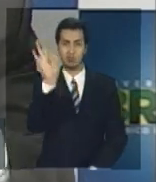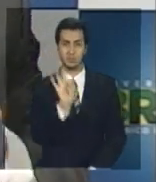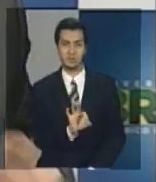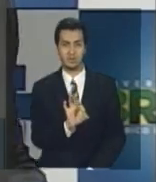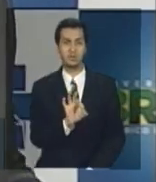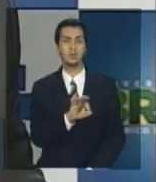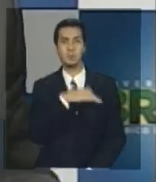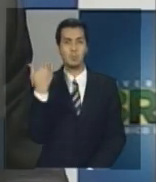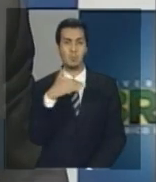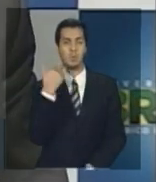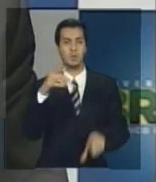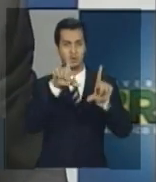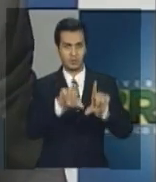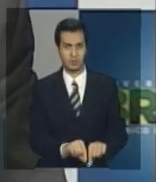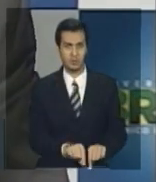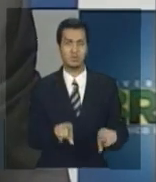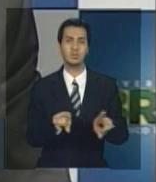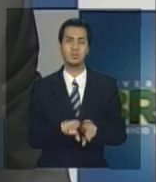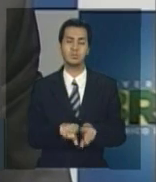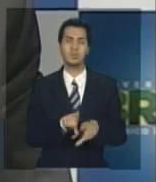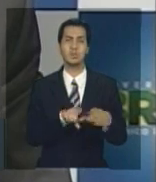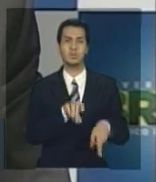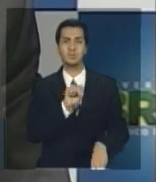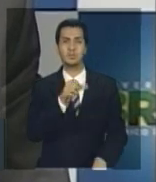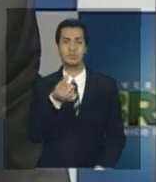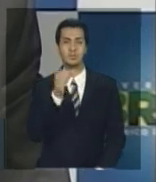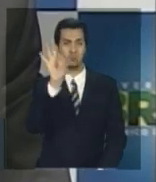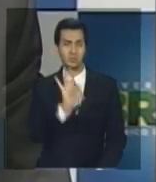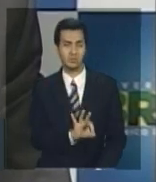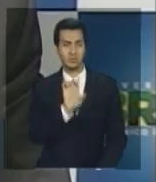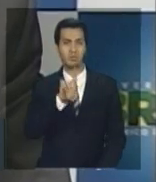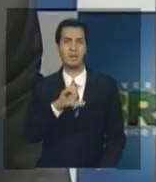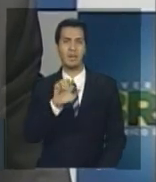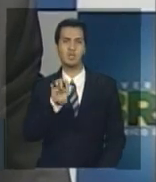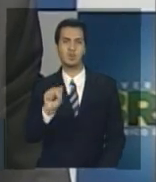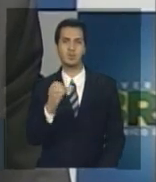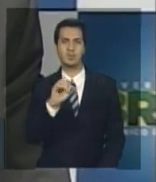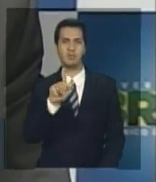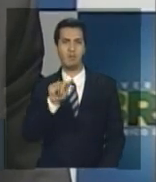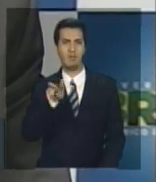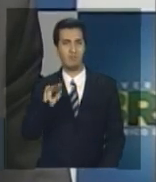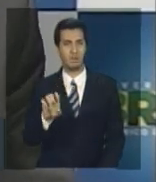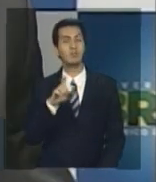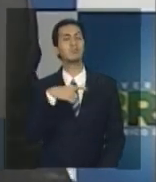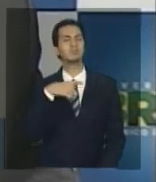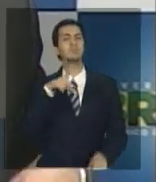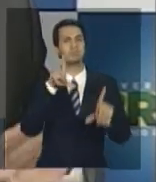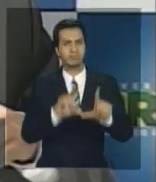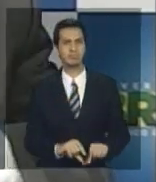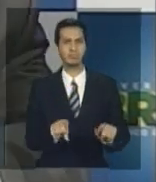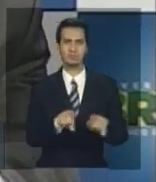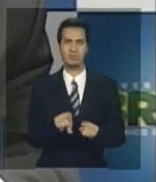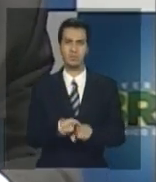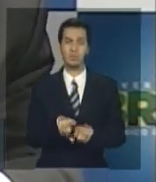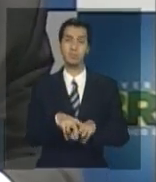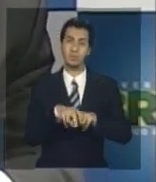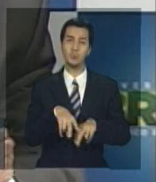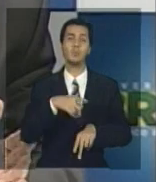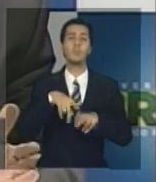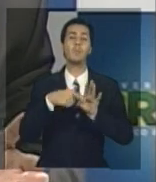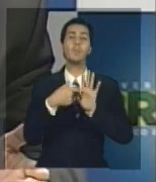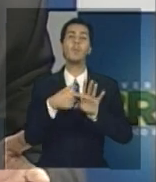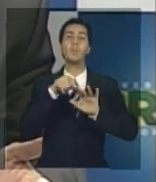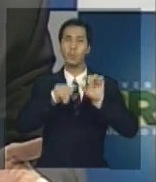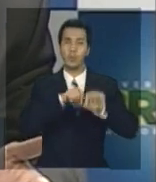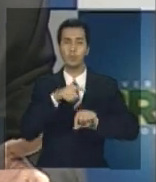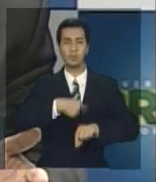e 86% a menos de casos graves, revela a importância de se manter a estratégia do